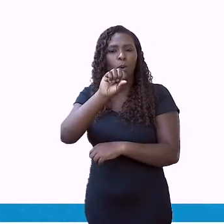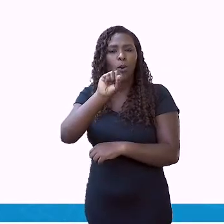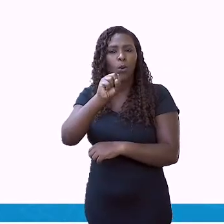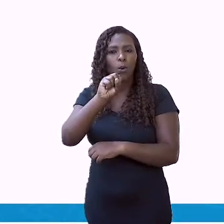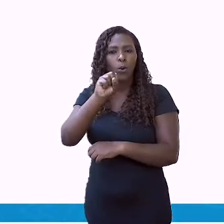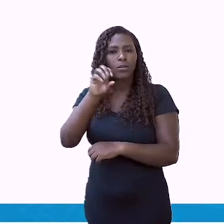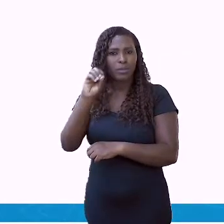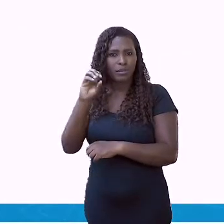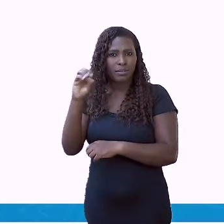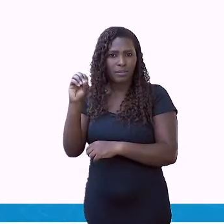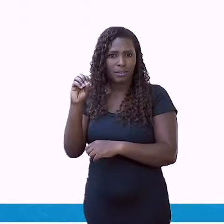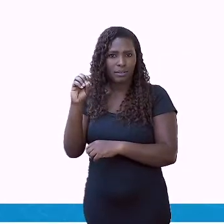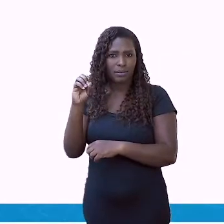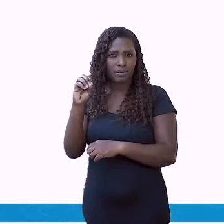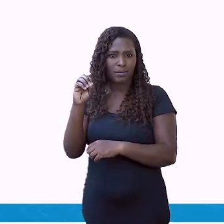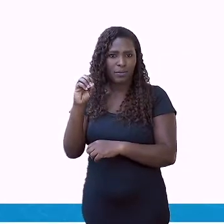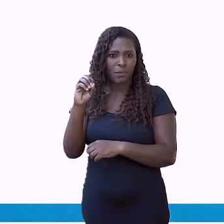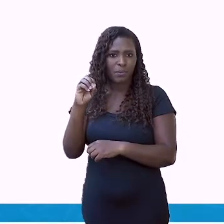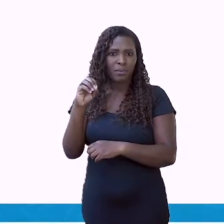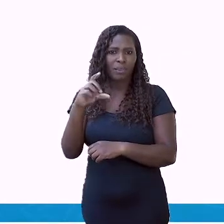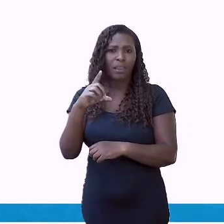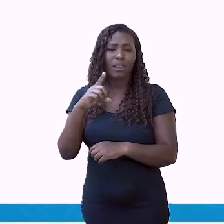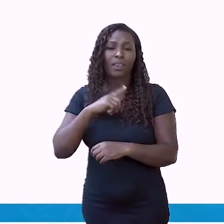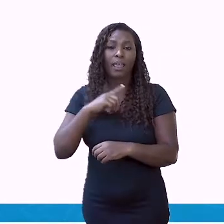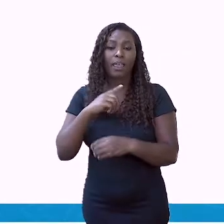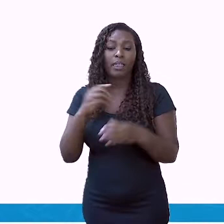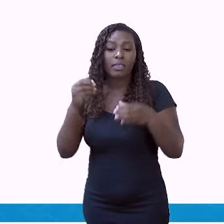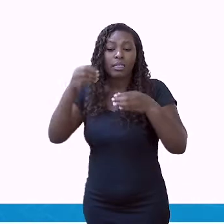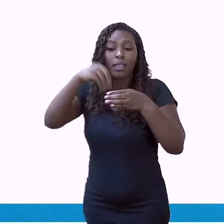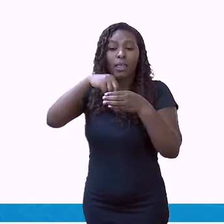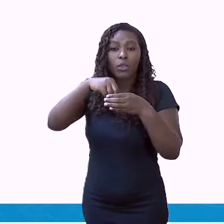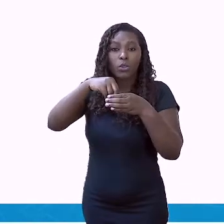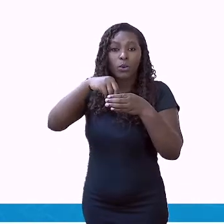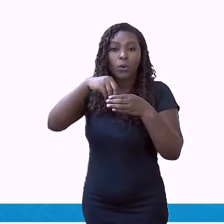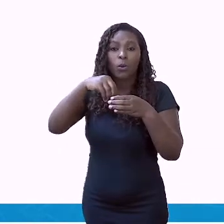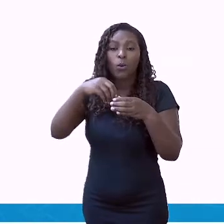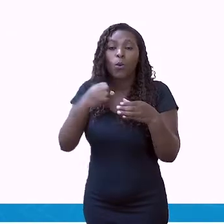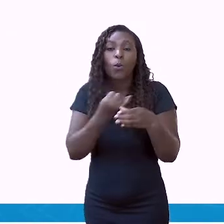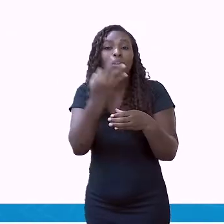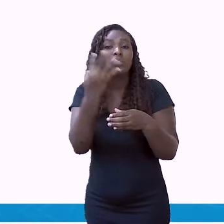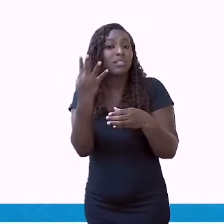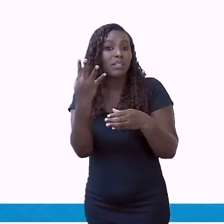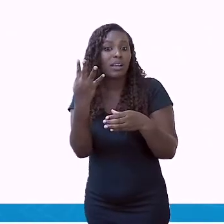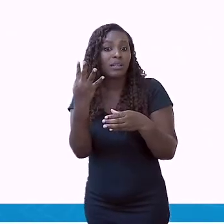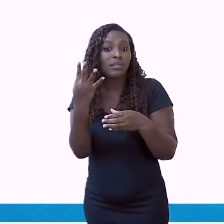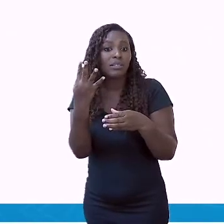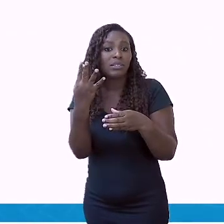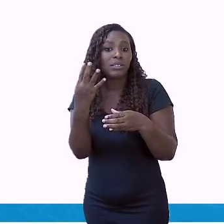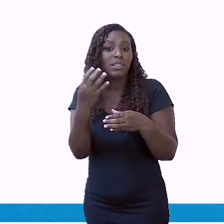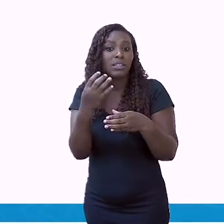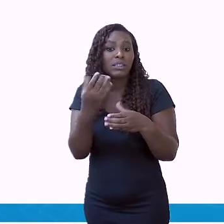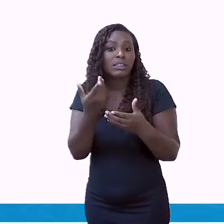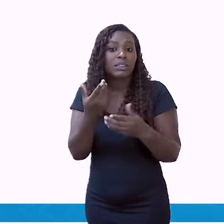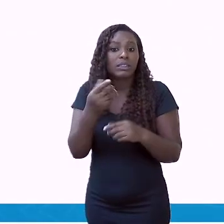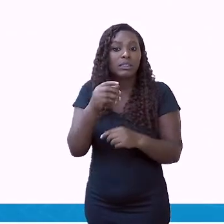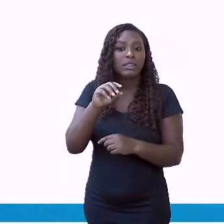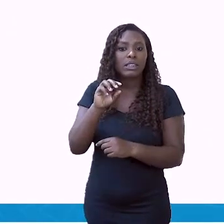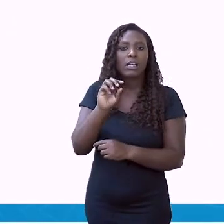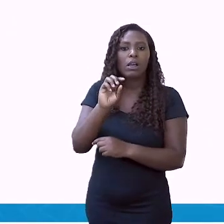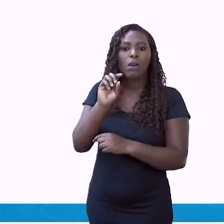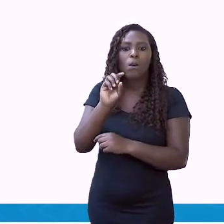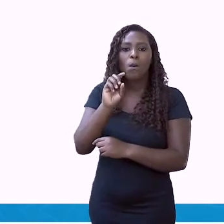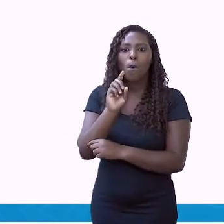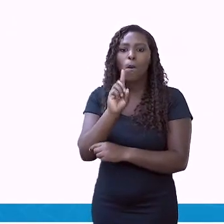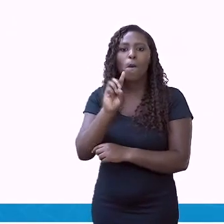anos. E aí, a partir daí, os números foram